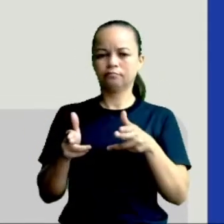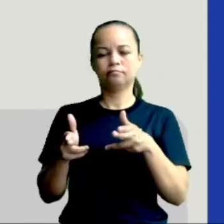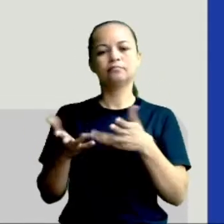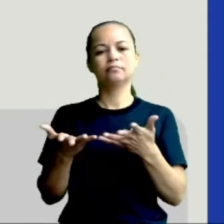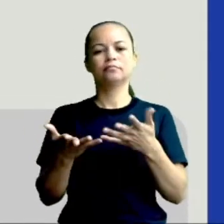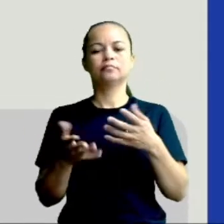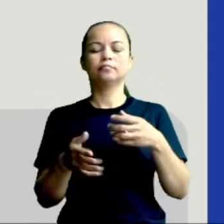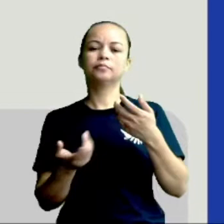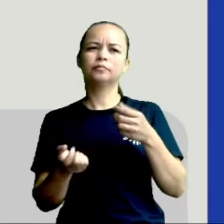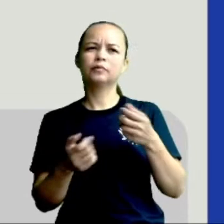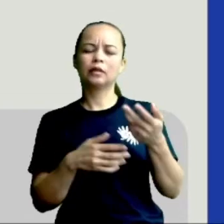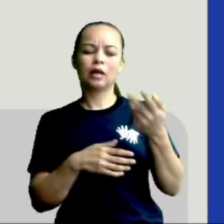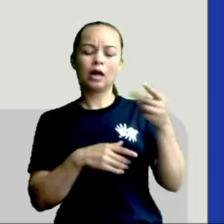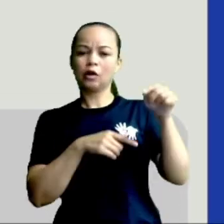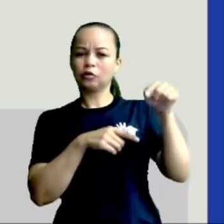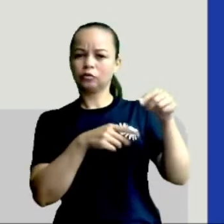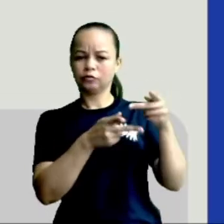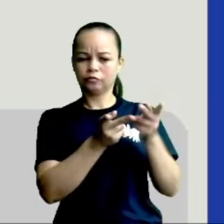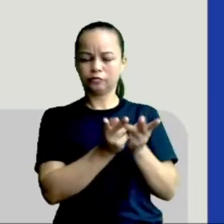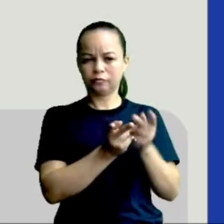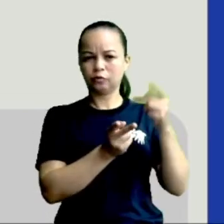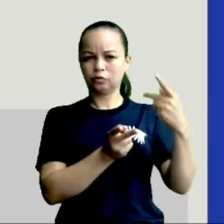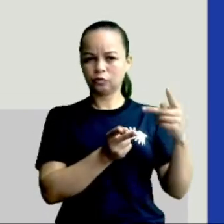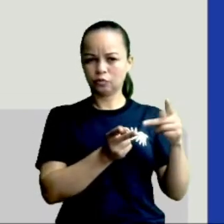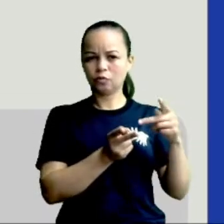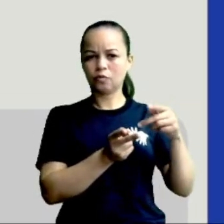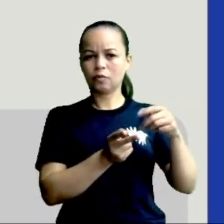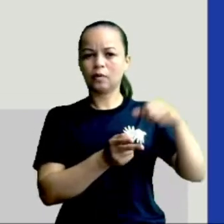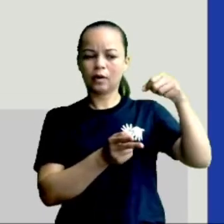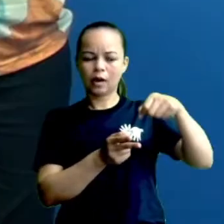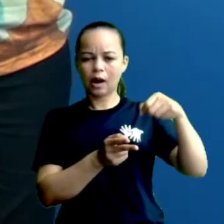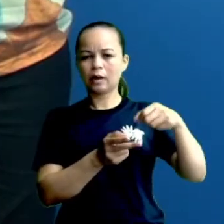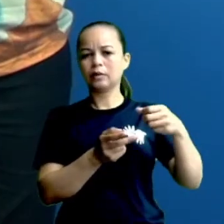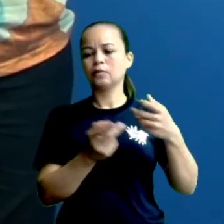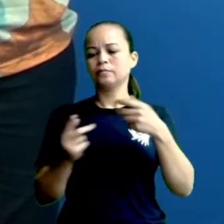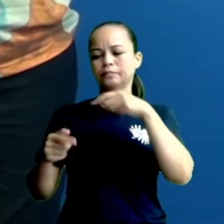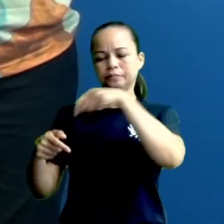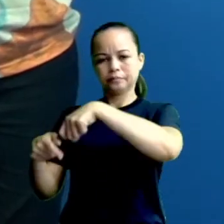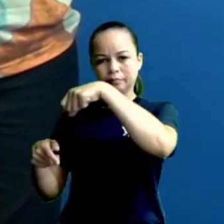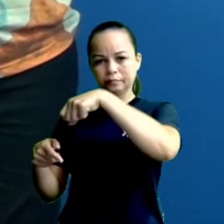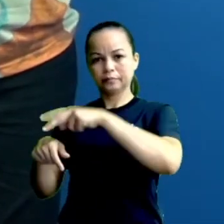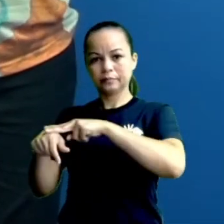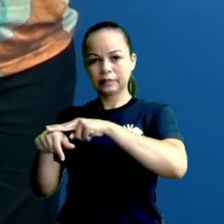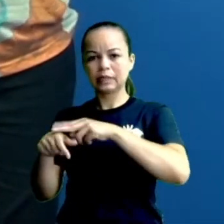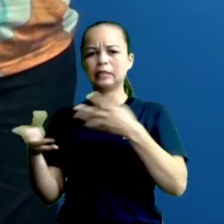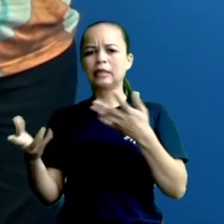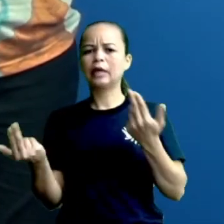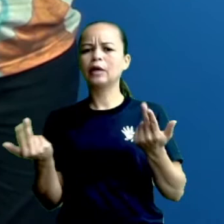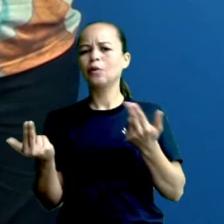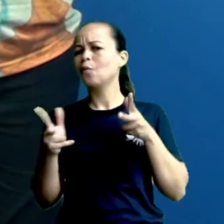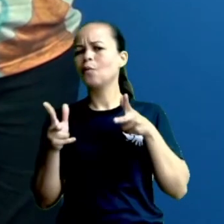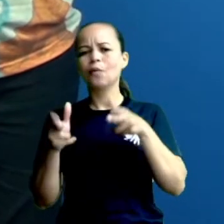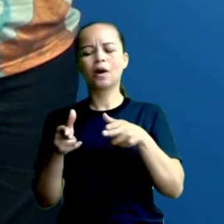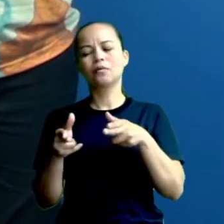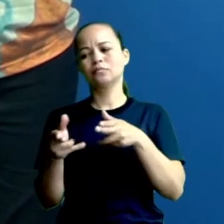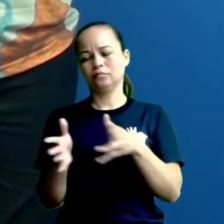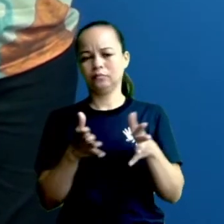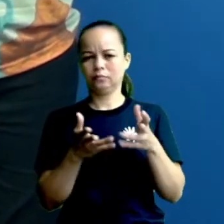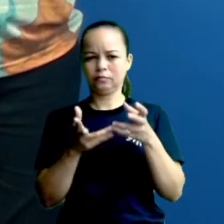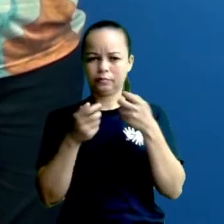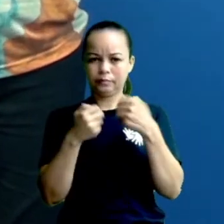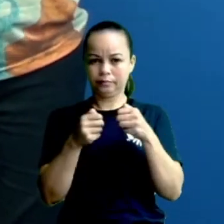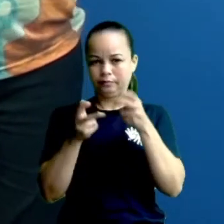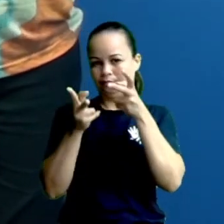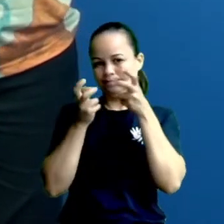disse que o pacote verde que está do lado pacotes que tá no outro tem a mesma medida tá então a gente precisa Observar